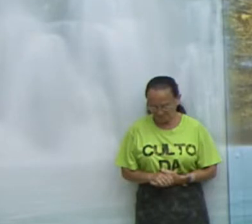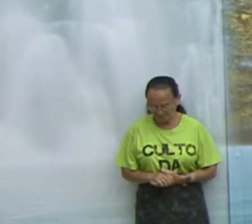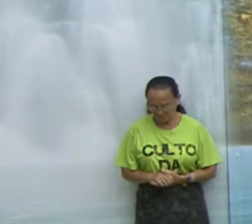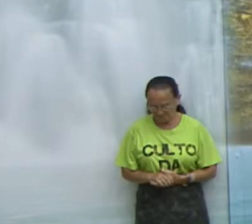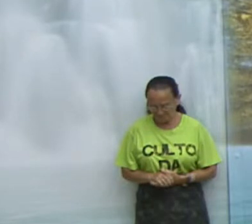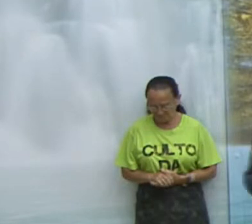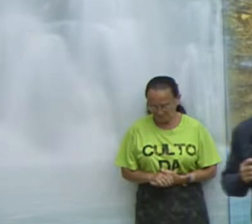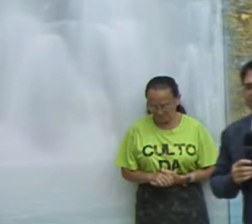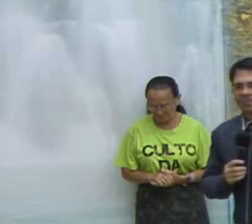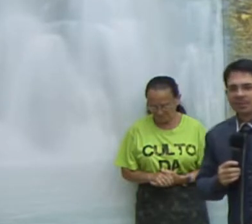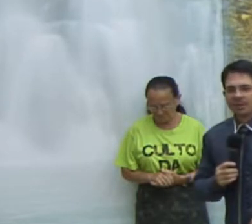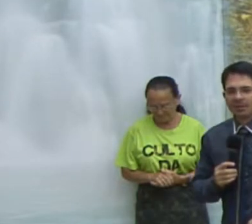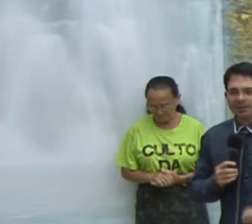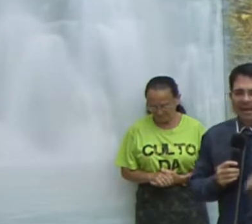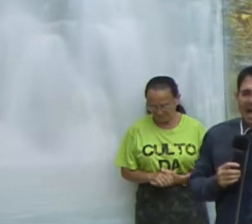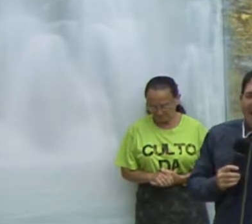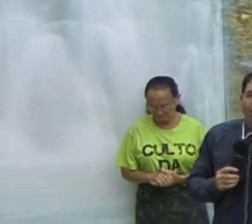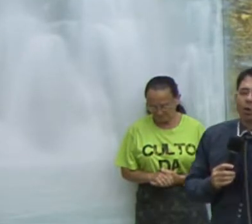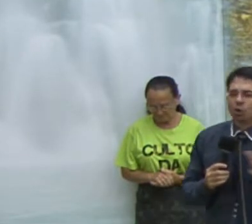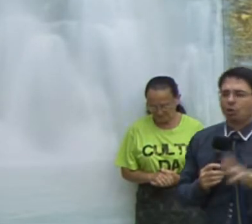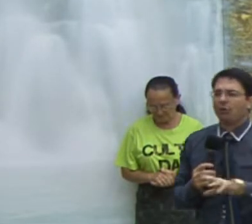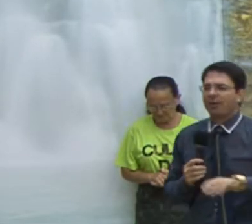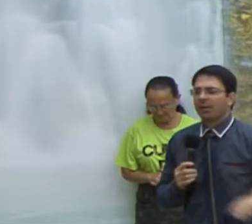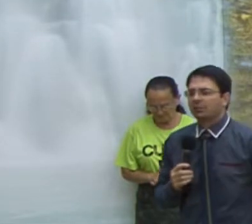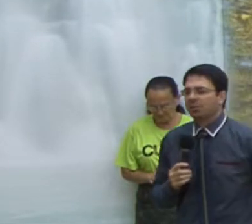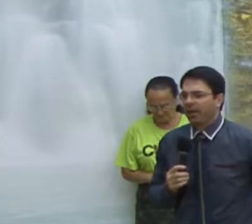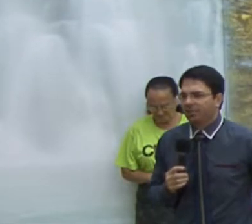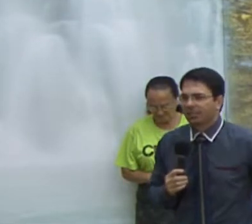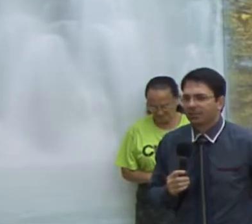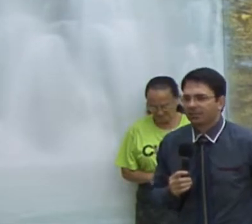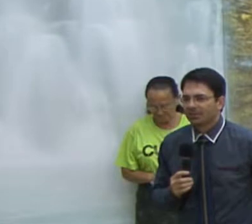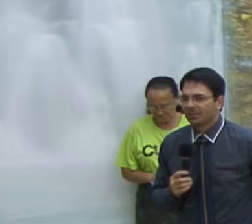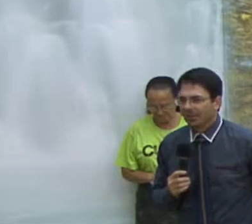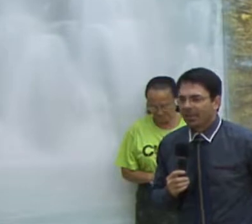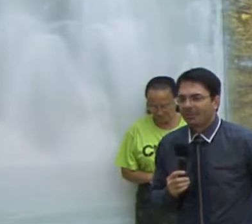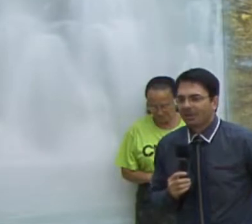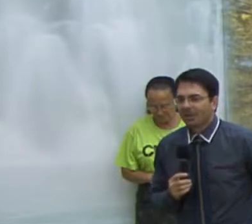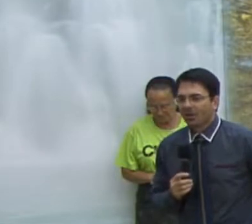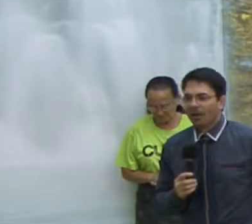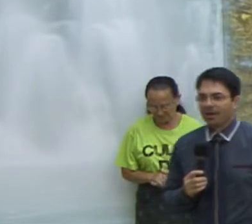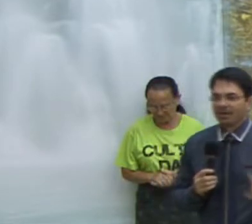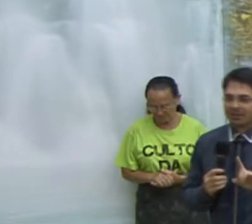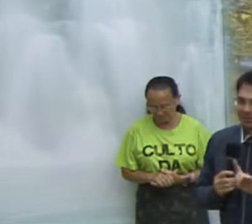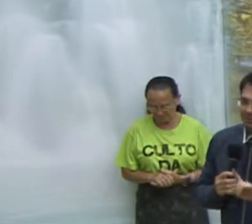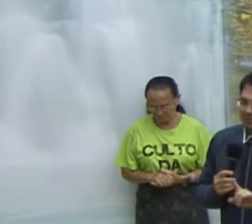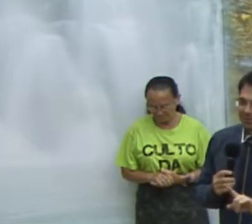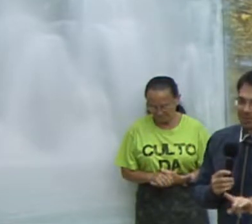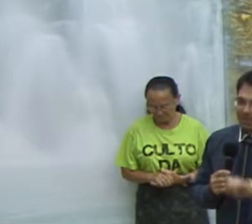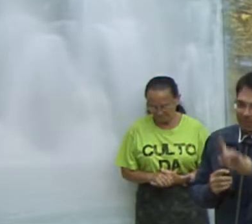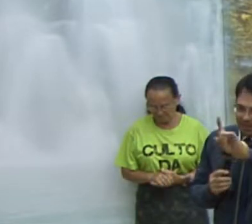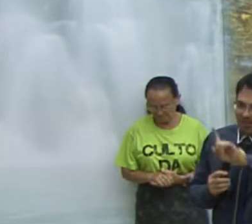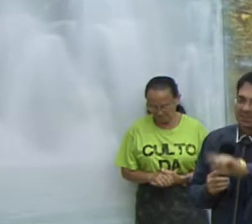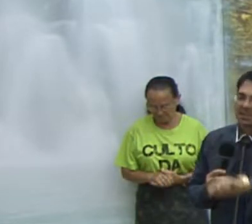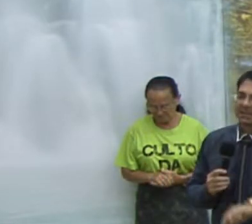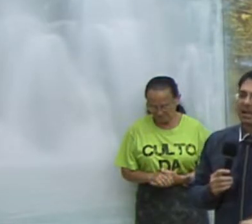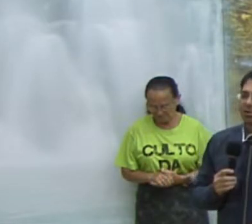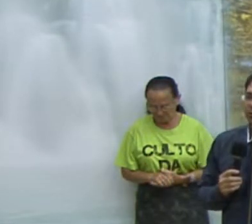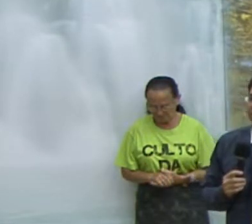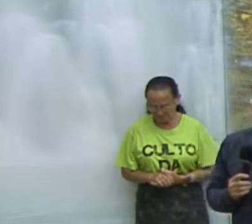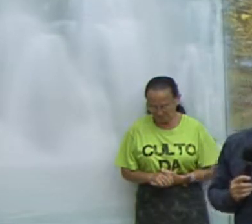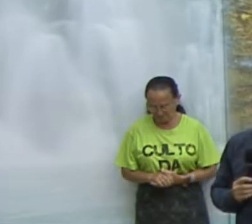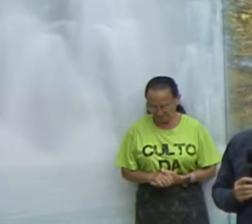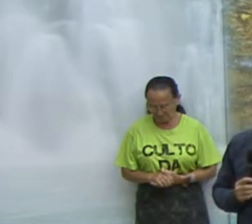Os antigos falaram e continuam falando o seguinte, né? Olha, o diabo está querendo se ir